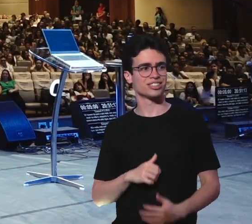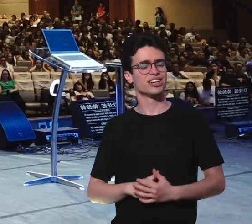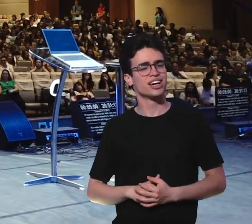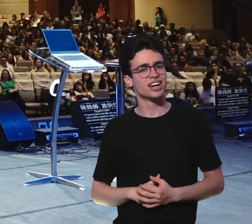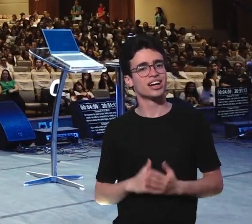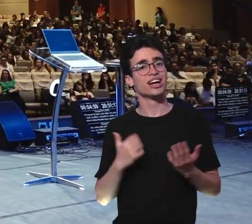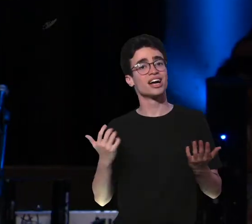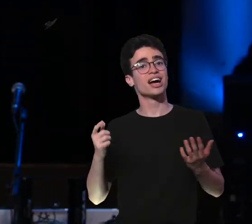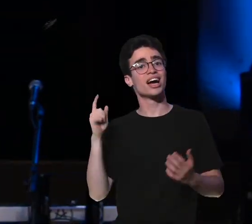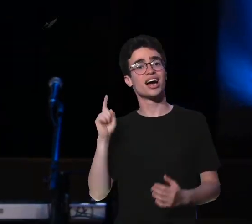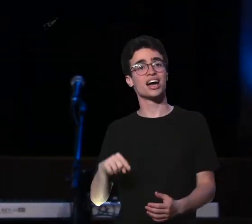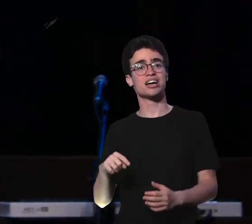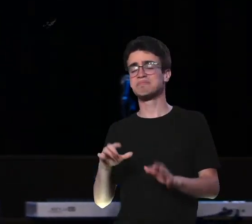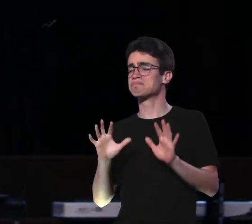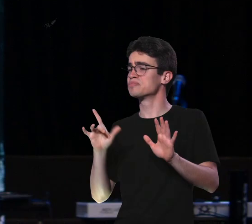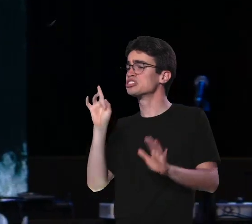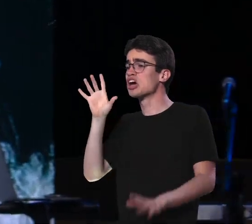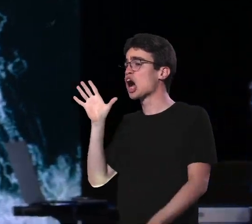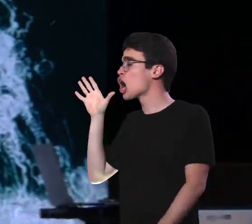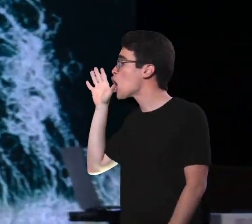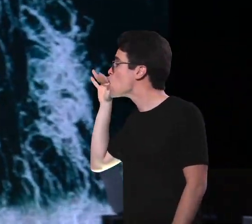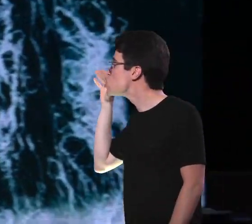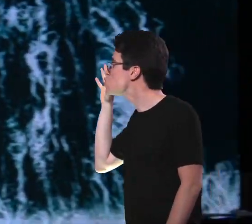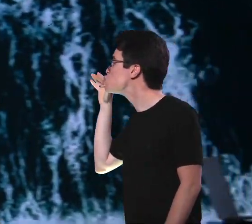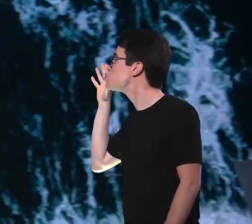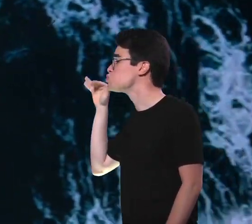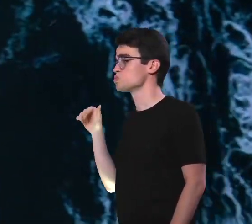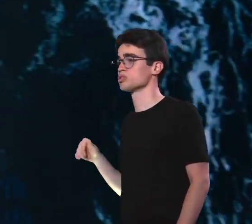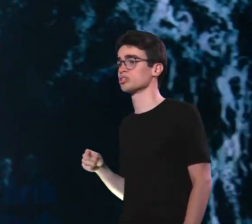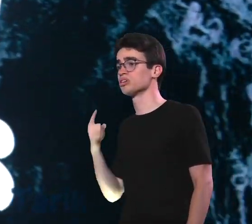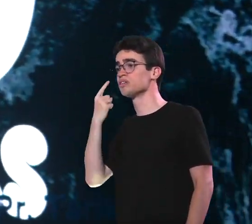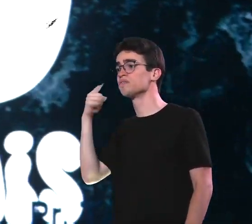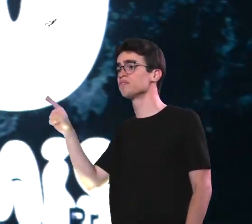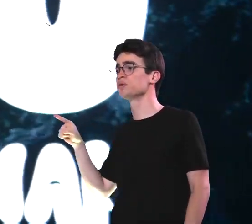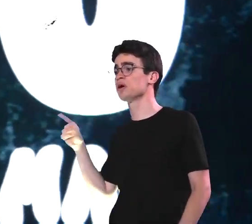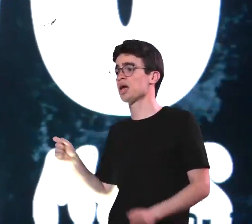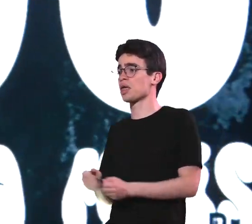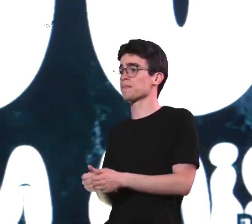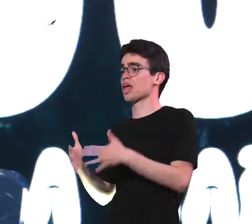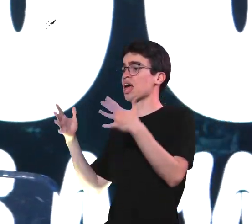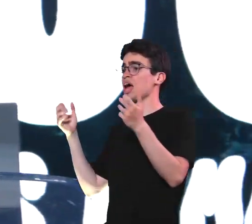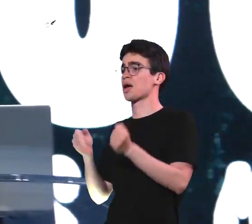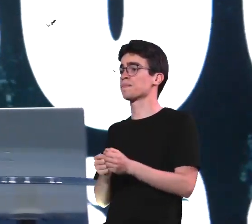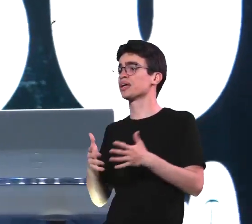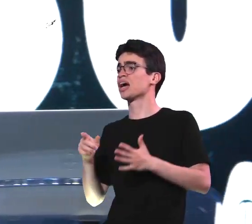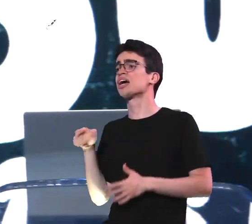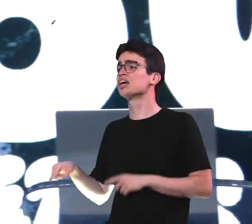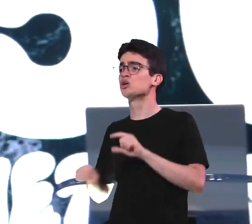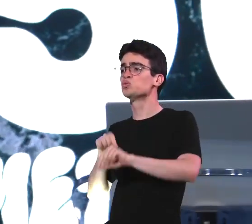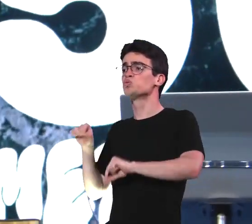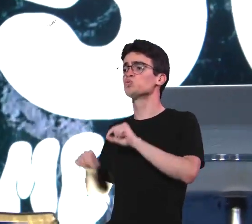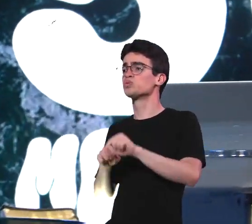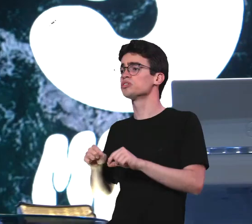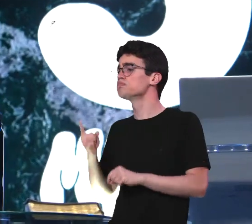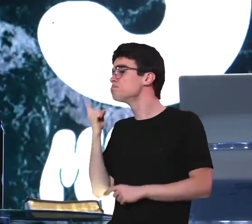A multidão é o curioso, que viu um milagreiro juntando multidões. Quem que é esse cara? Deixa eu